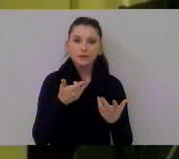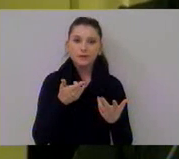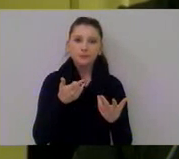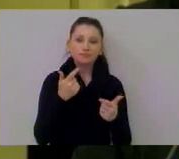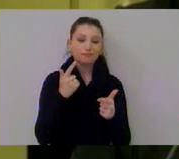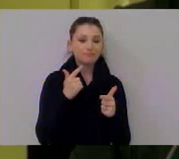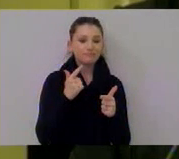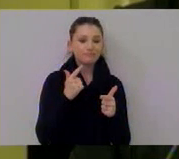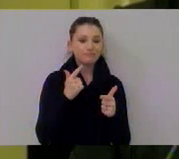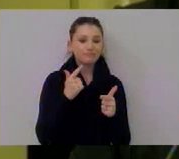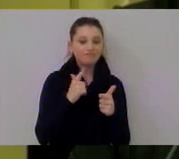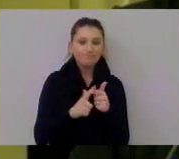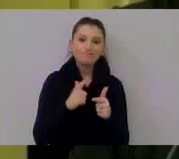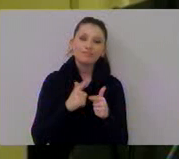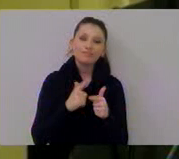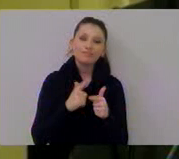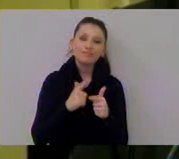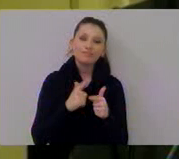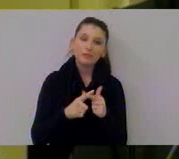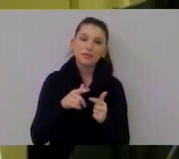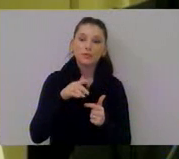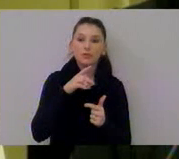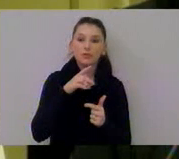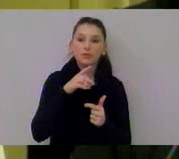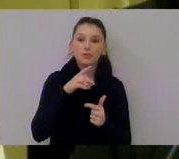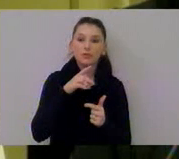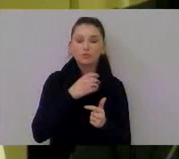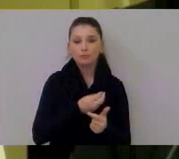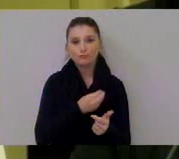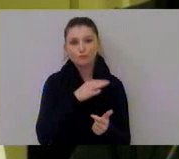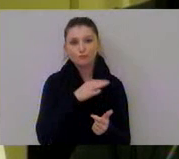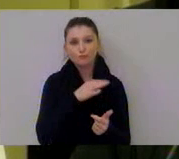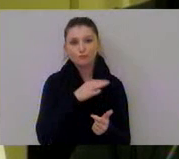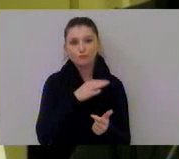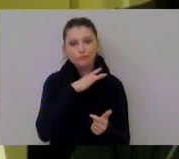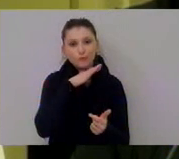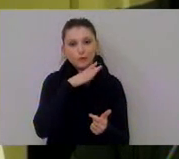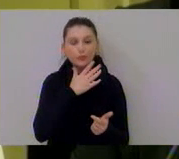prejudicando a nossa vida, o nosso dia a dia.